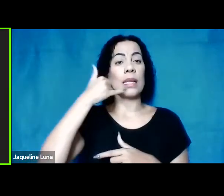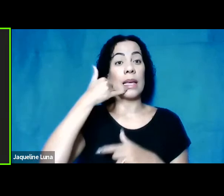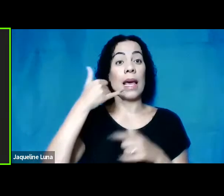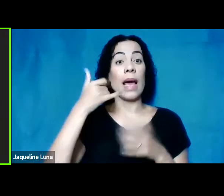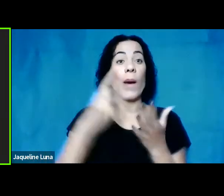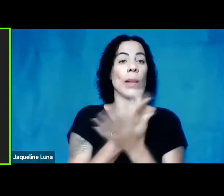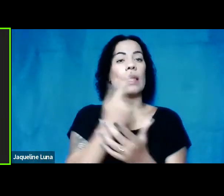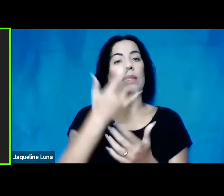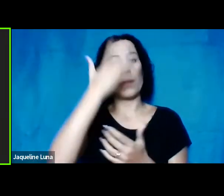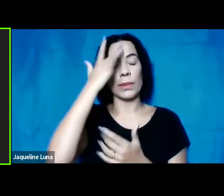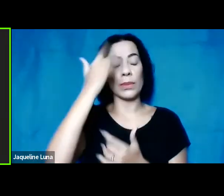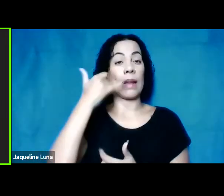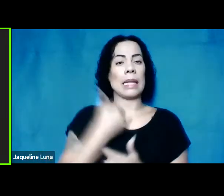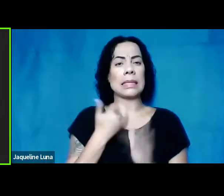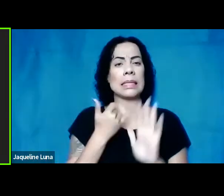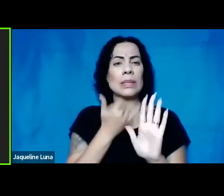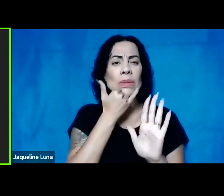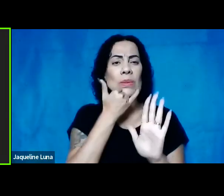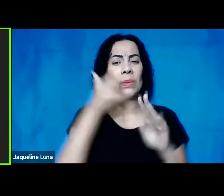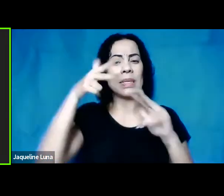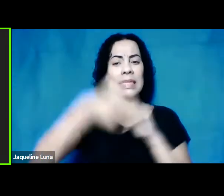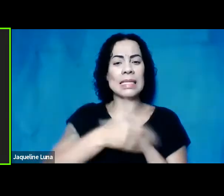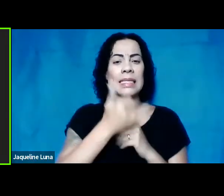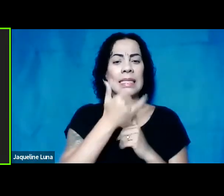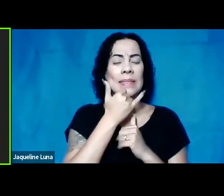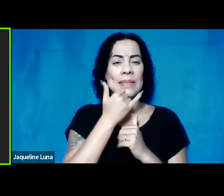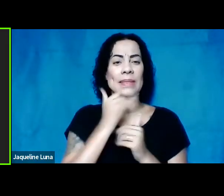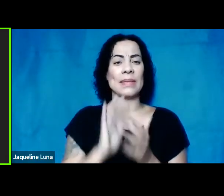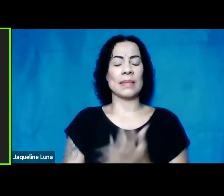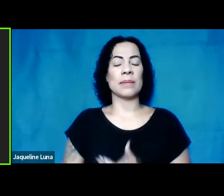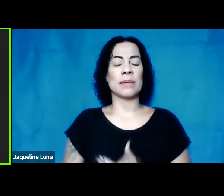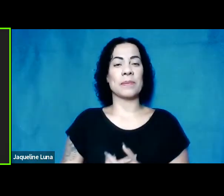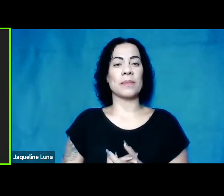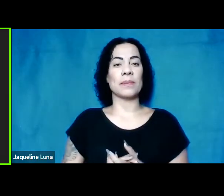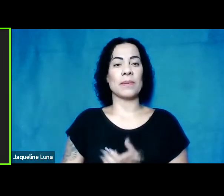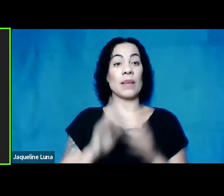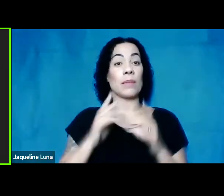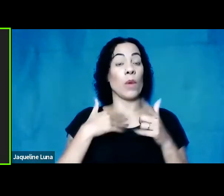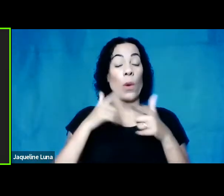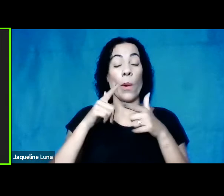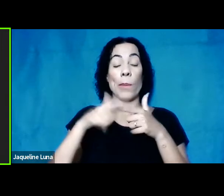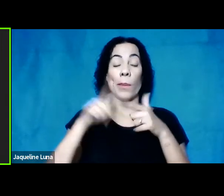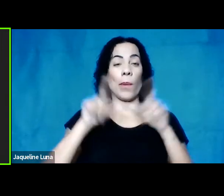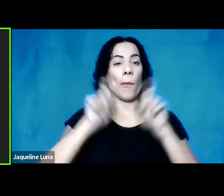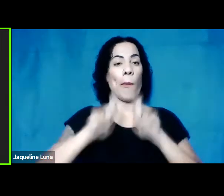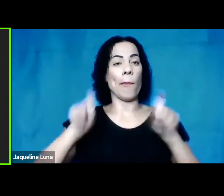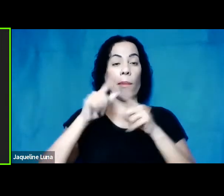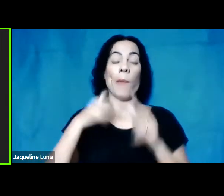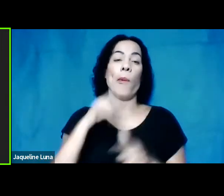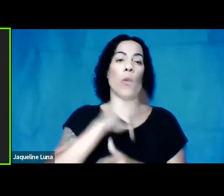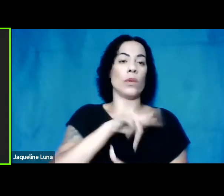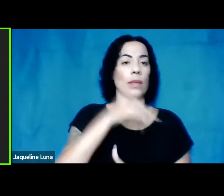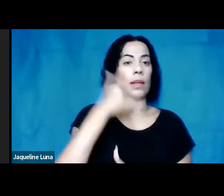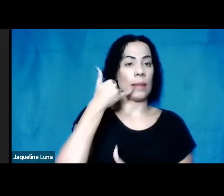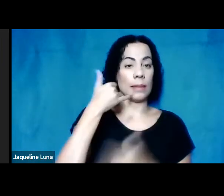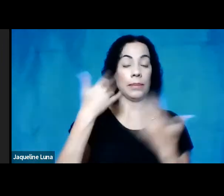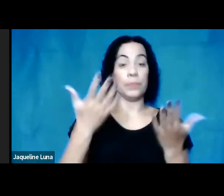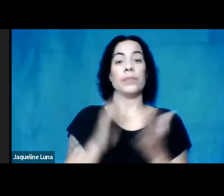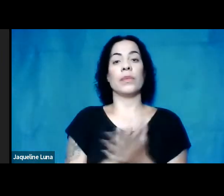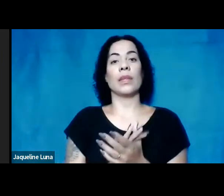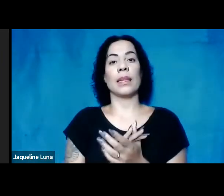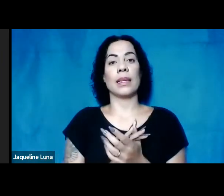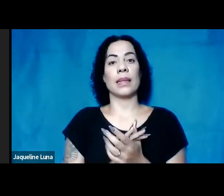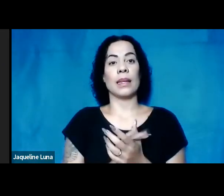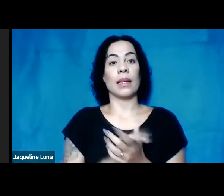ligação. Espero que não tenha interrompido aí a transmissão. Desculpa, gente, meu computador deu ruim e eu estou usando o celular. Mas vamos lá, né? Está com sinal